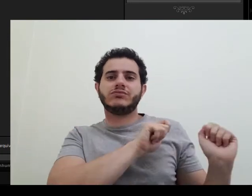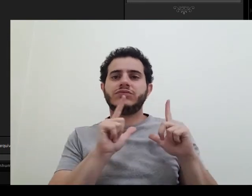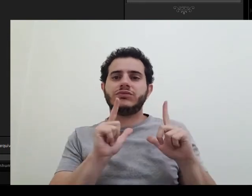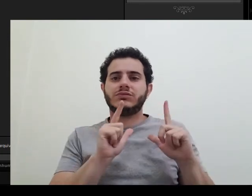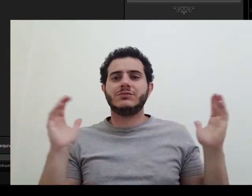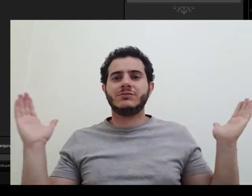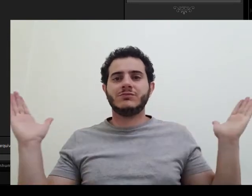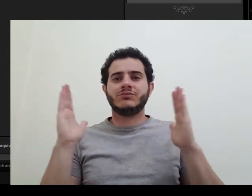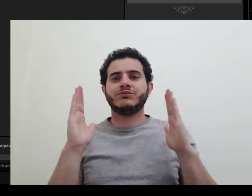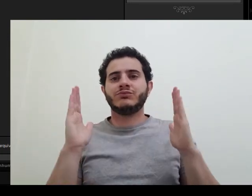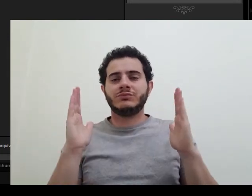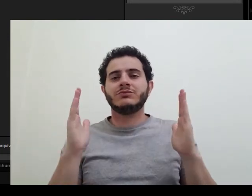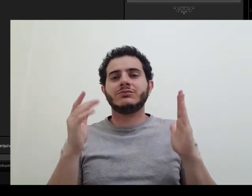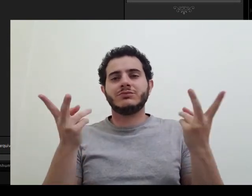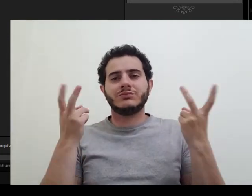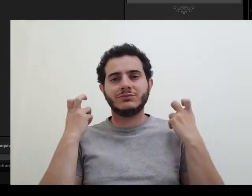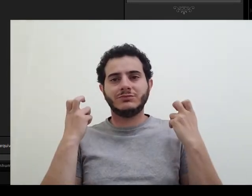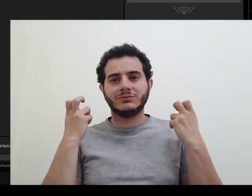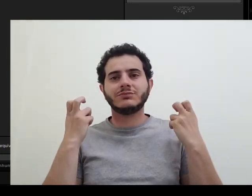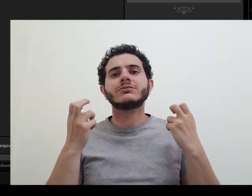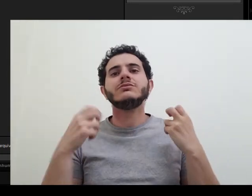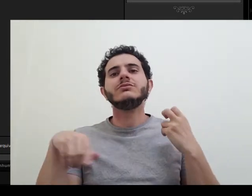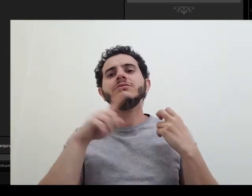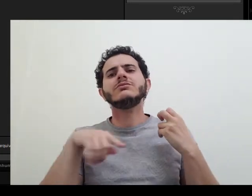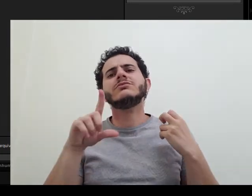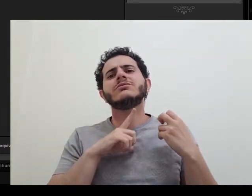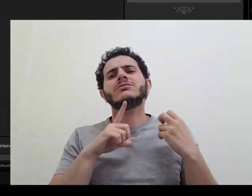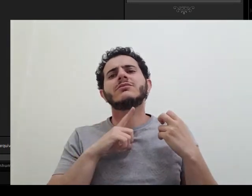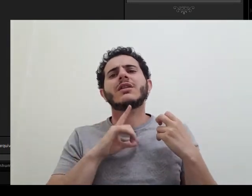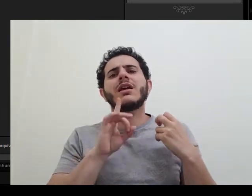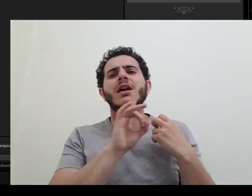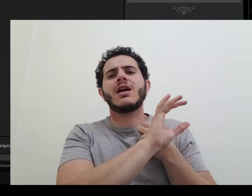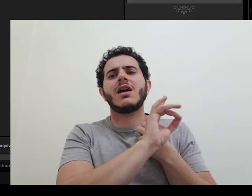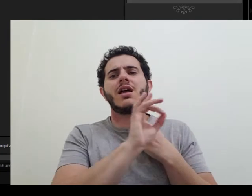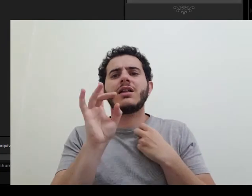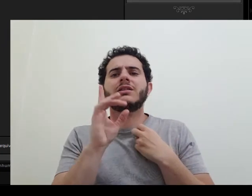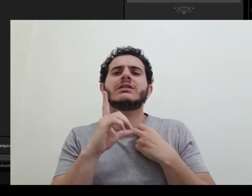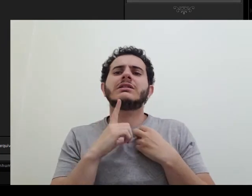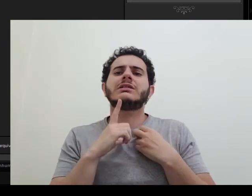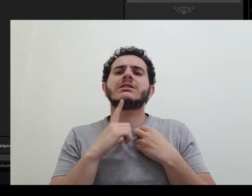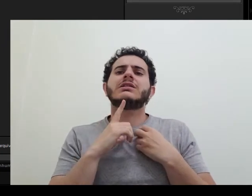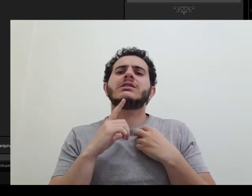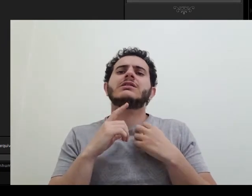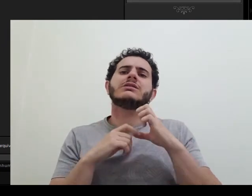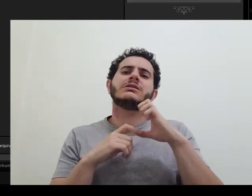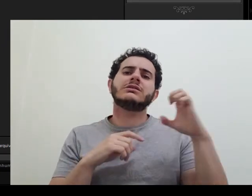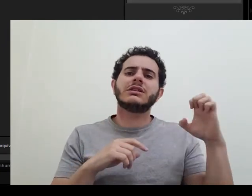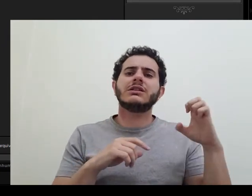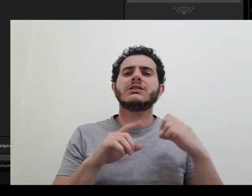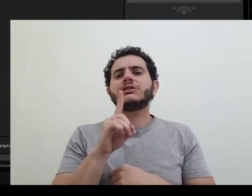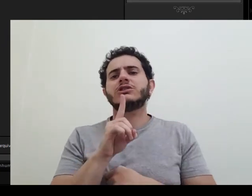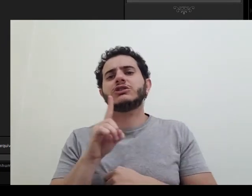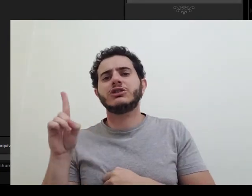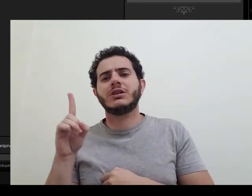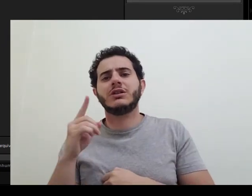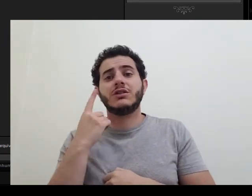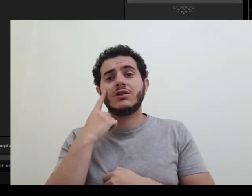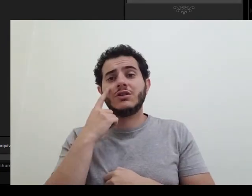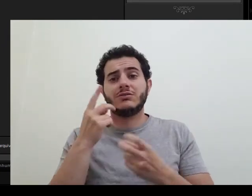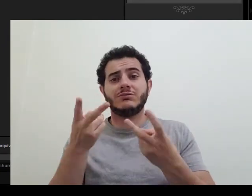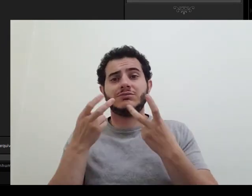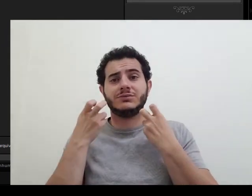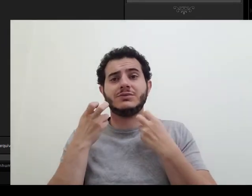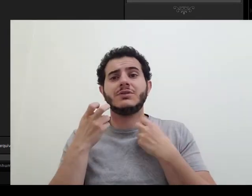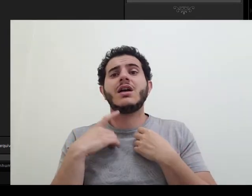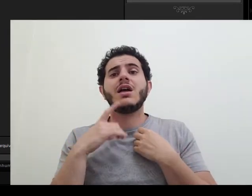lado direito. A gente olhando, ele funciona basicamente no sentido horário, no sentido da leitura, da esquerda para a direita, de cima para baixo. Aqui à